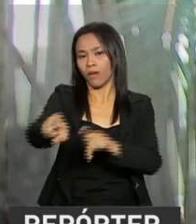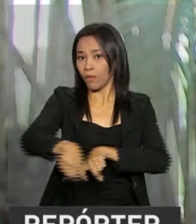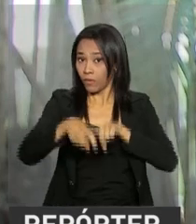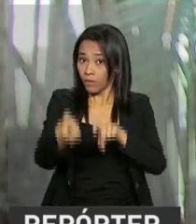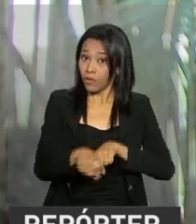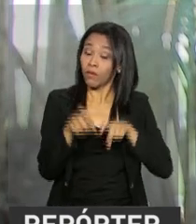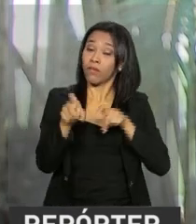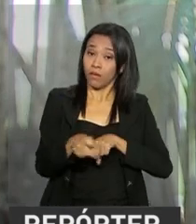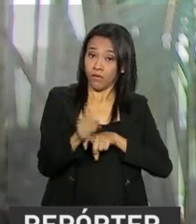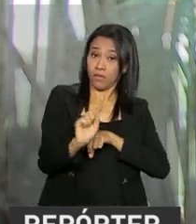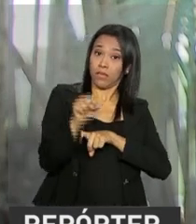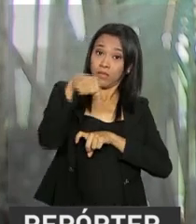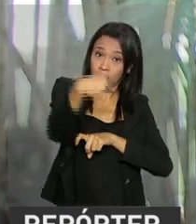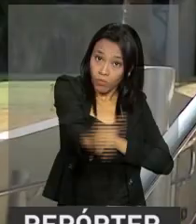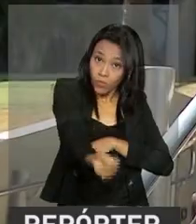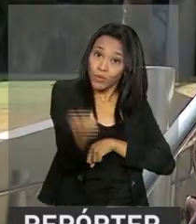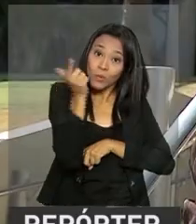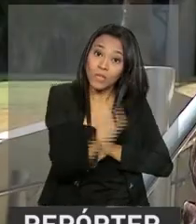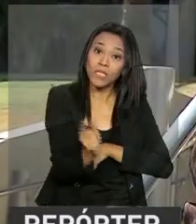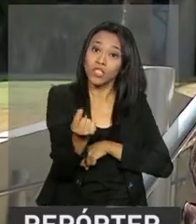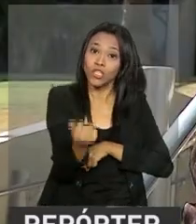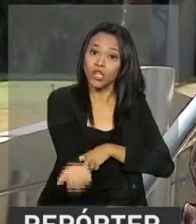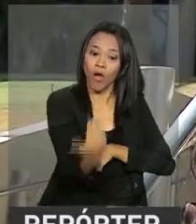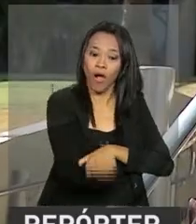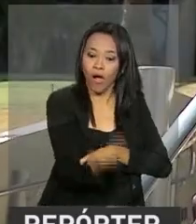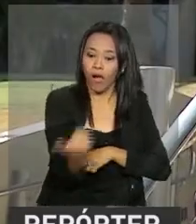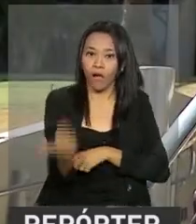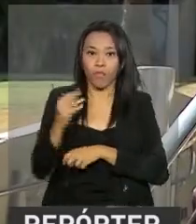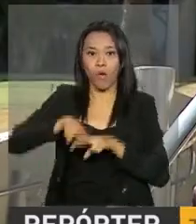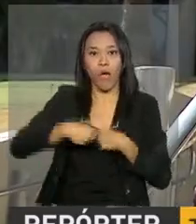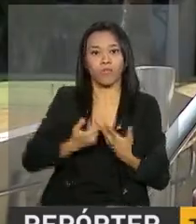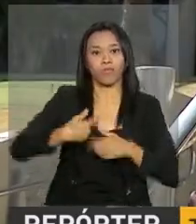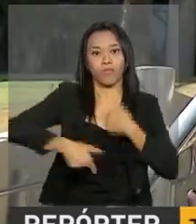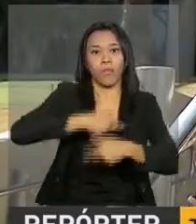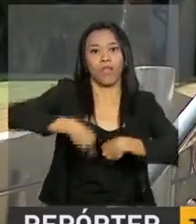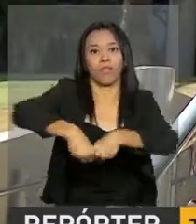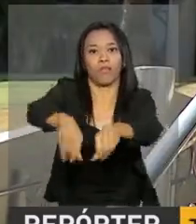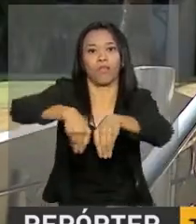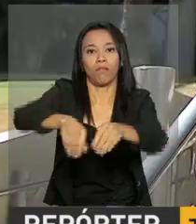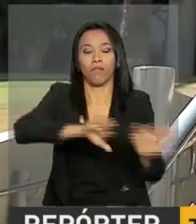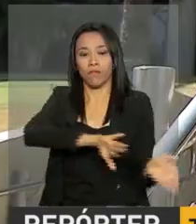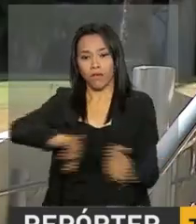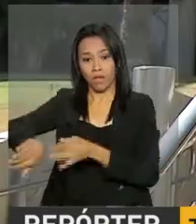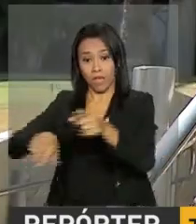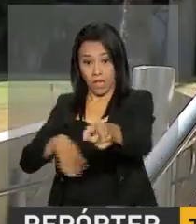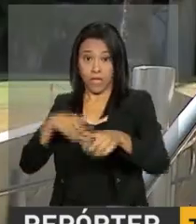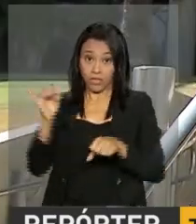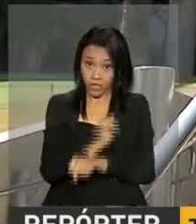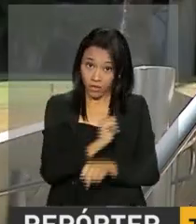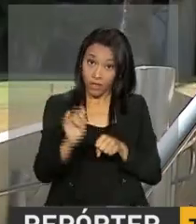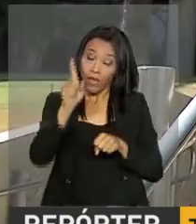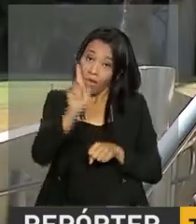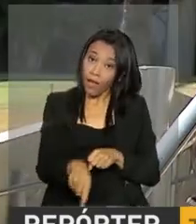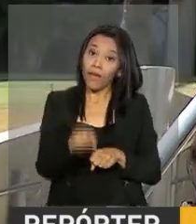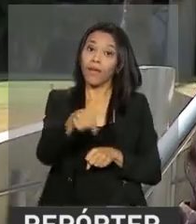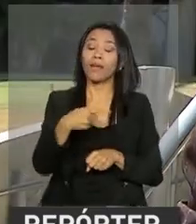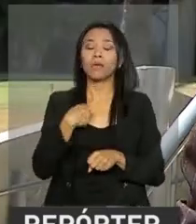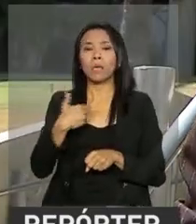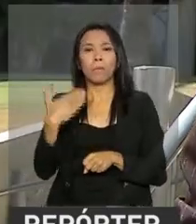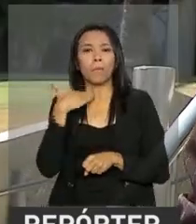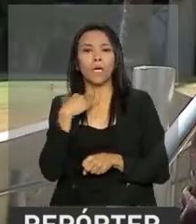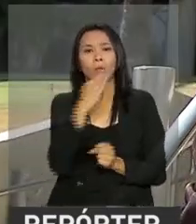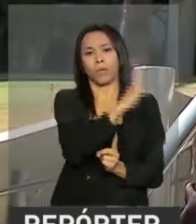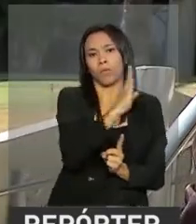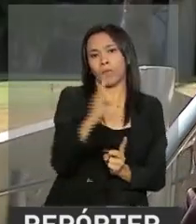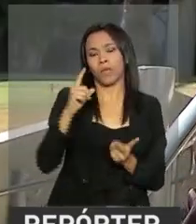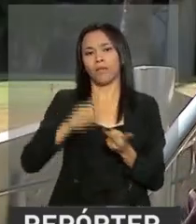isso passa novamente a gerar renda. Além do Banco do Nordeste e do Banco da Amazônia, a medida também vale para empréstimos concedidos pelo Banco do